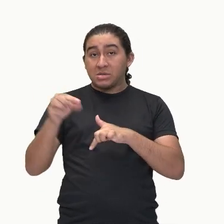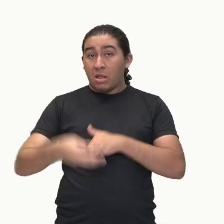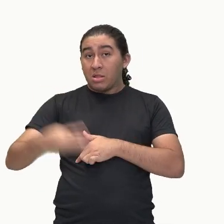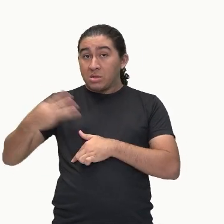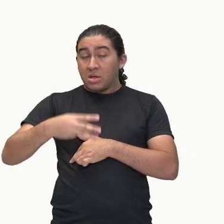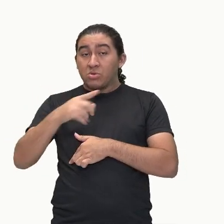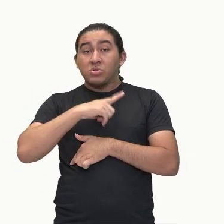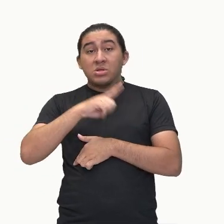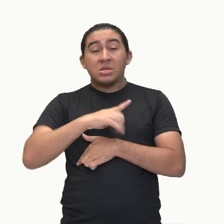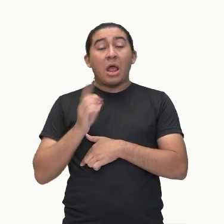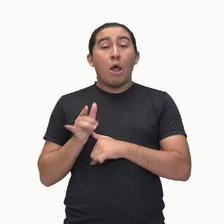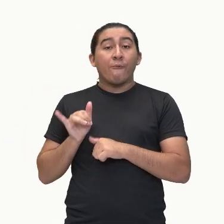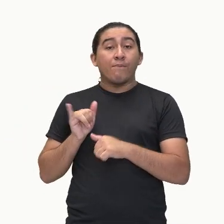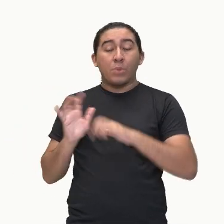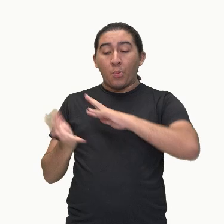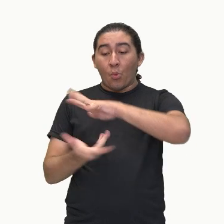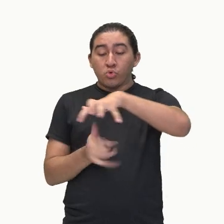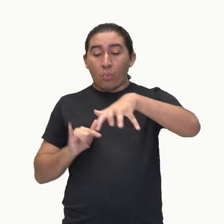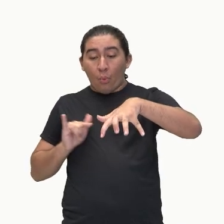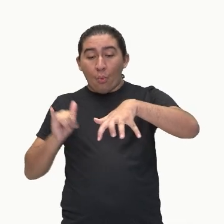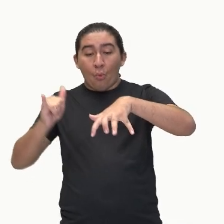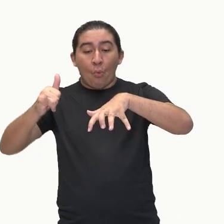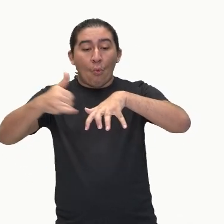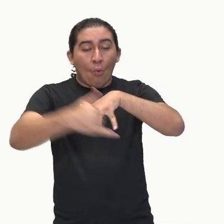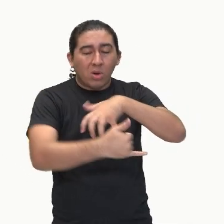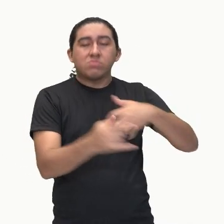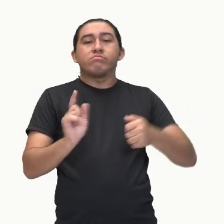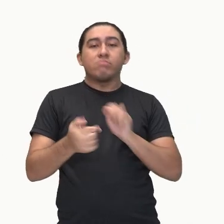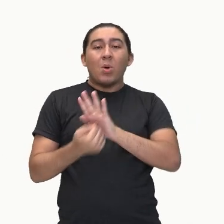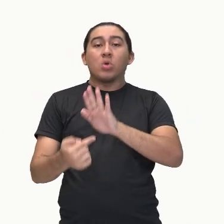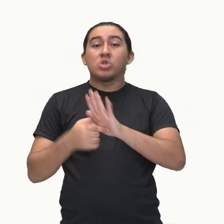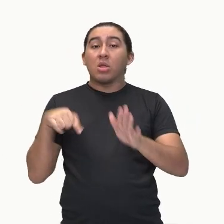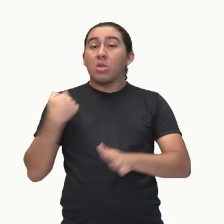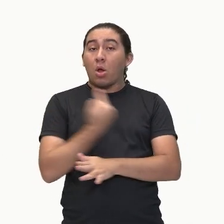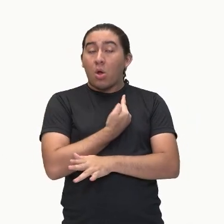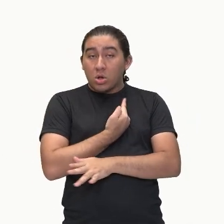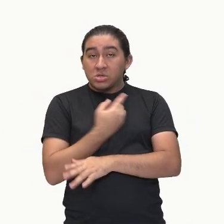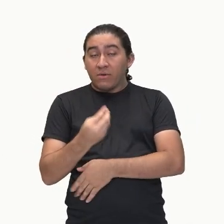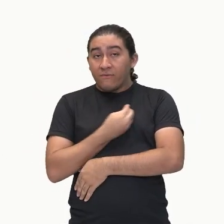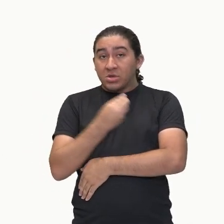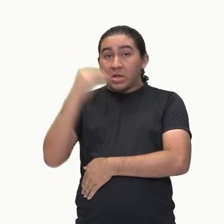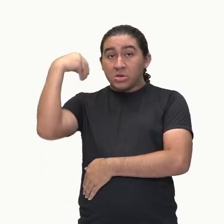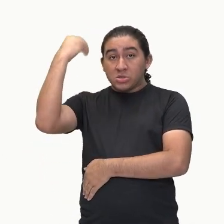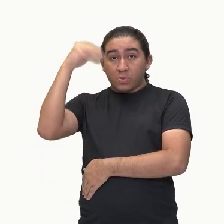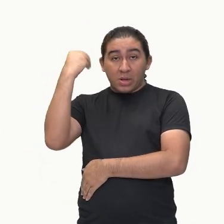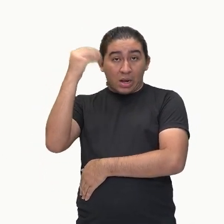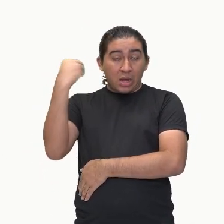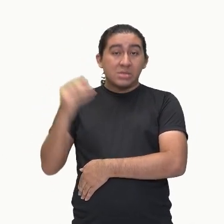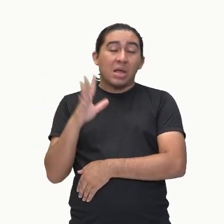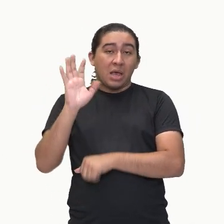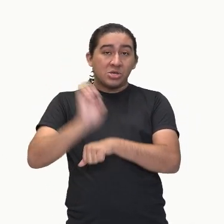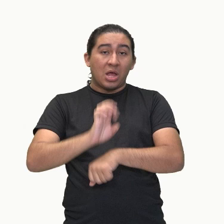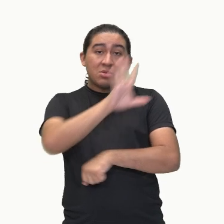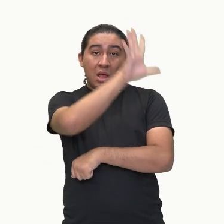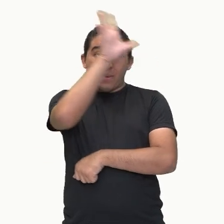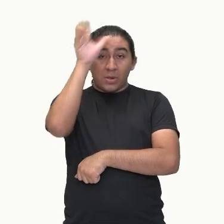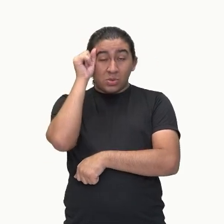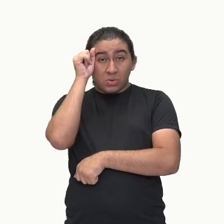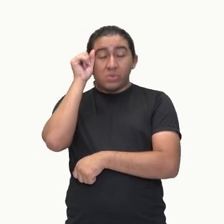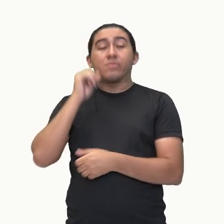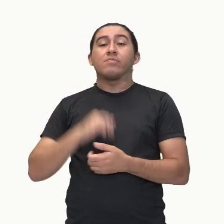nossa cultura, mostrando nossas raízes amazônicas a âmbito internacional.